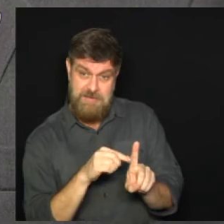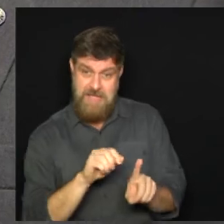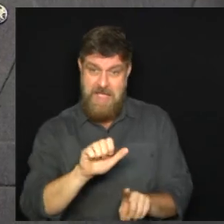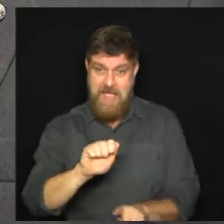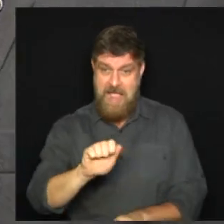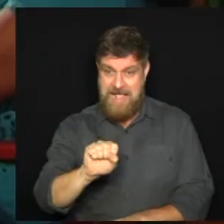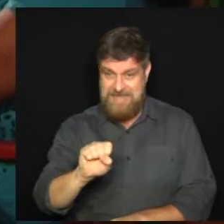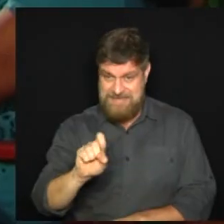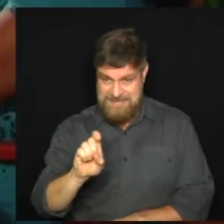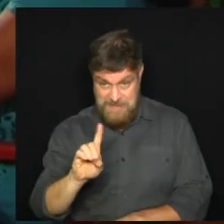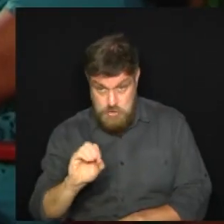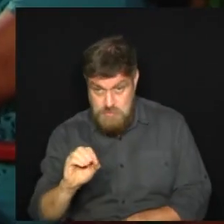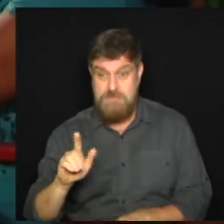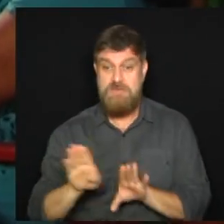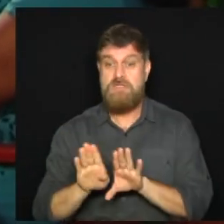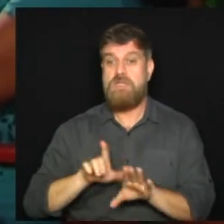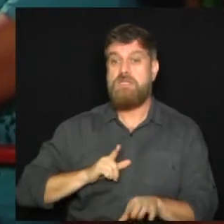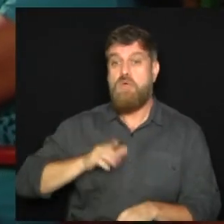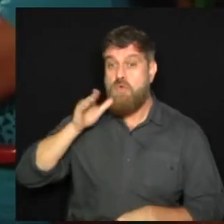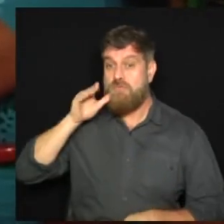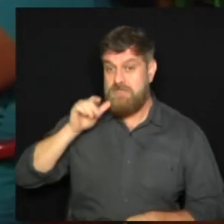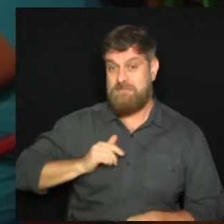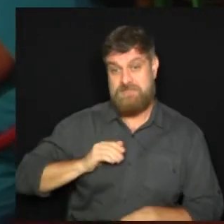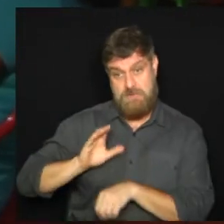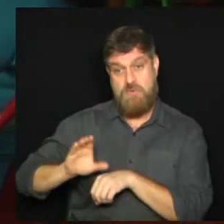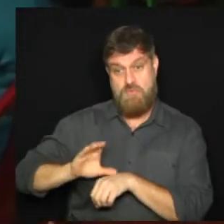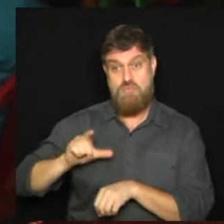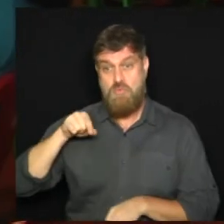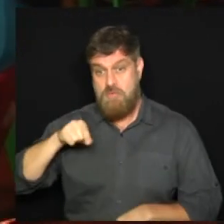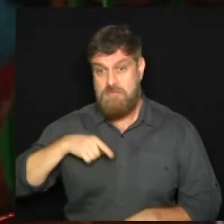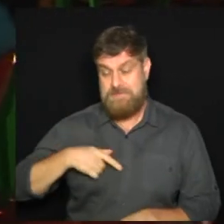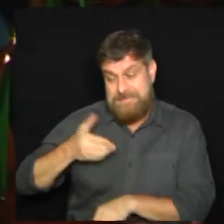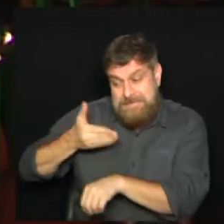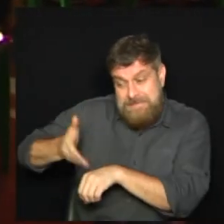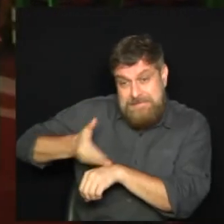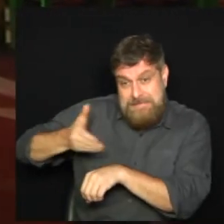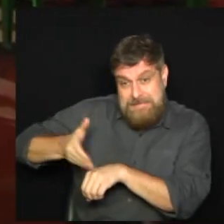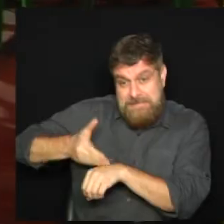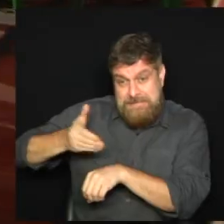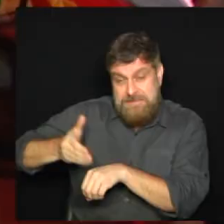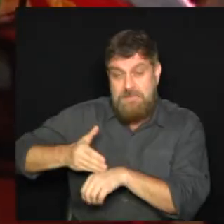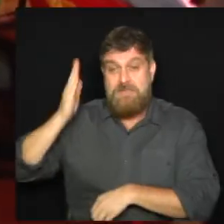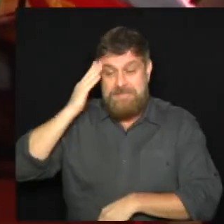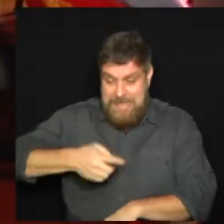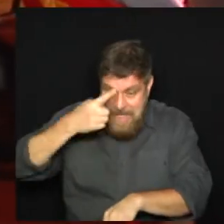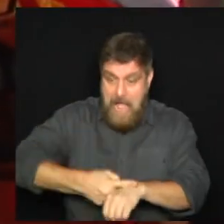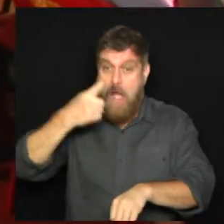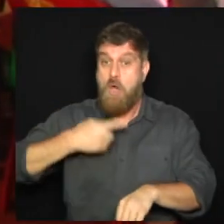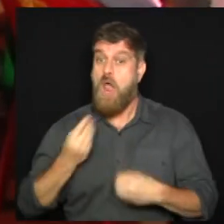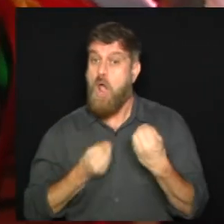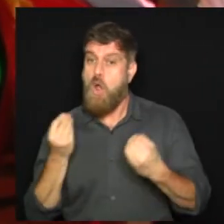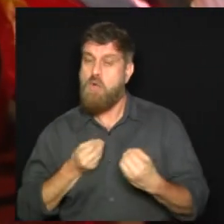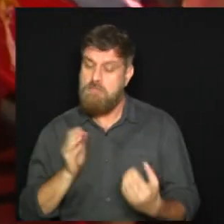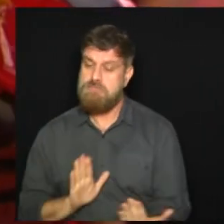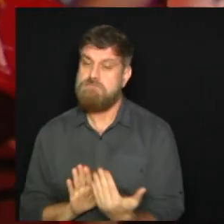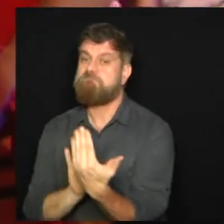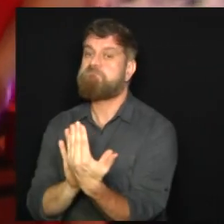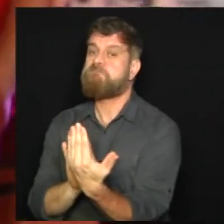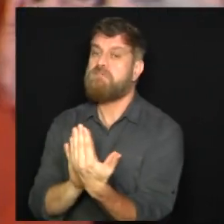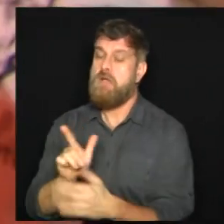dos funcionários. Pela proposta, os estabelecimentos deverão oferecer treinamento para os funcionários, tanto para abordar o